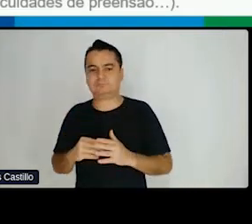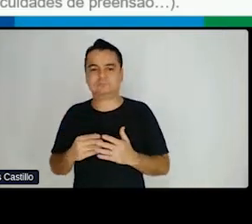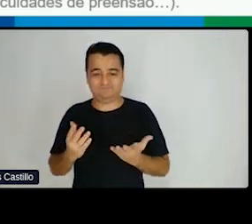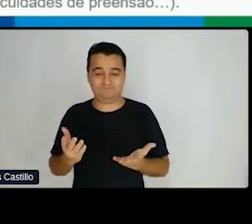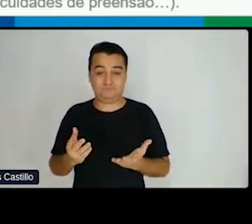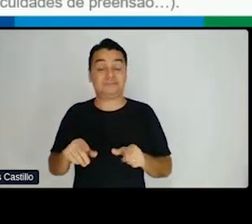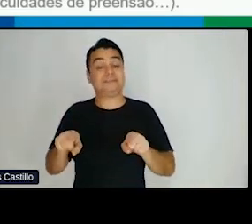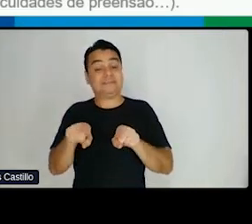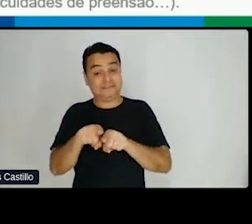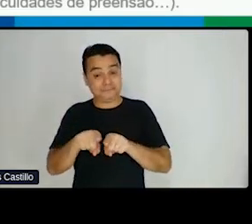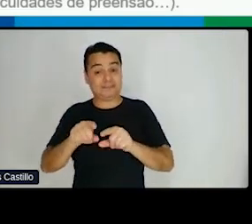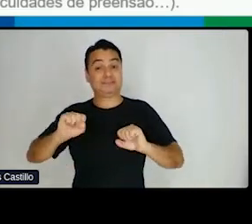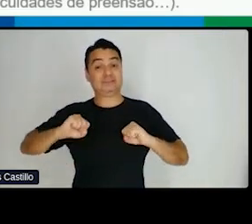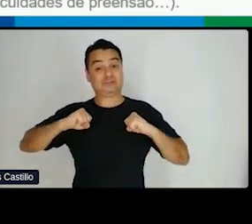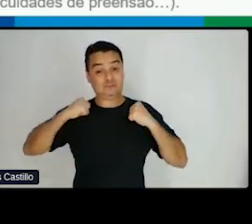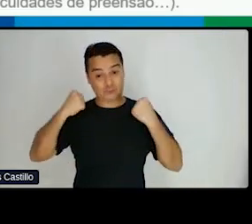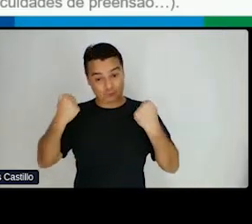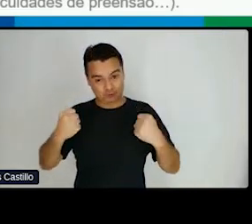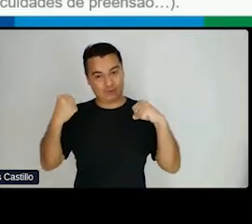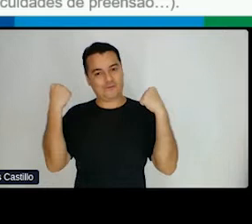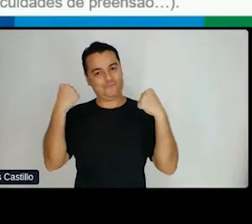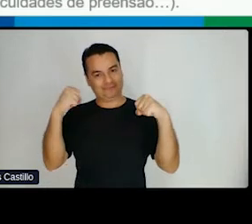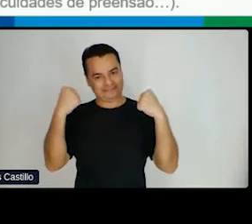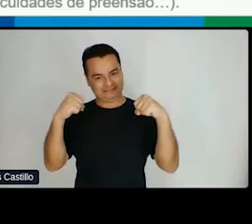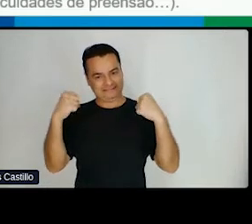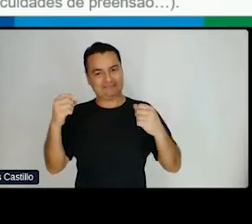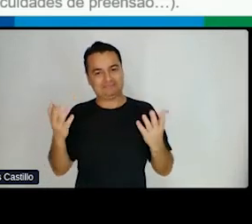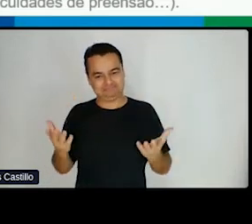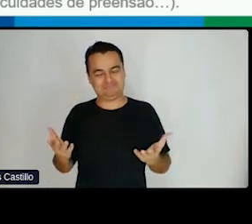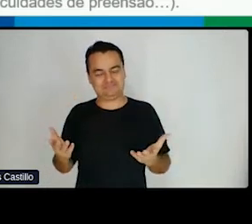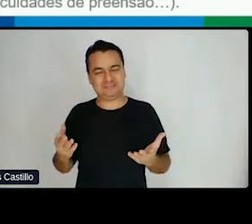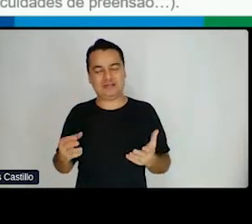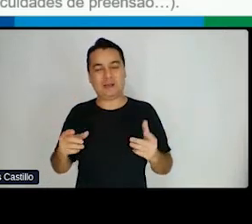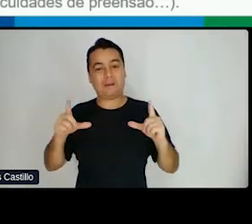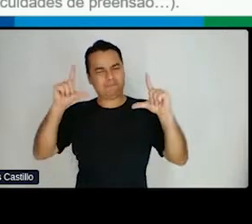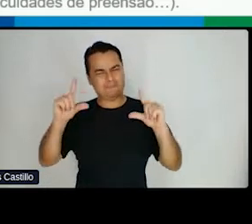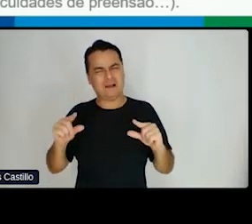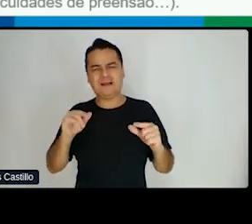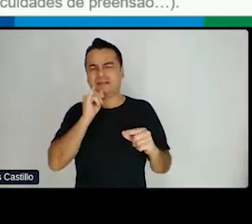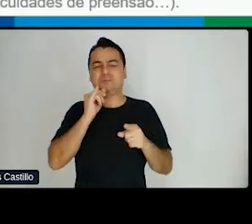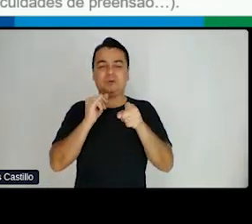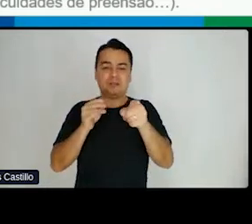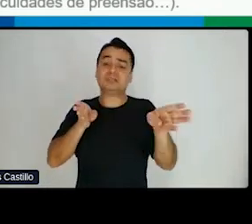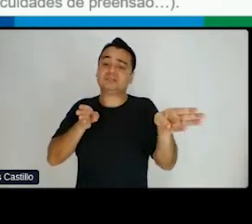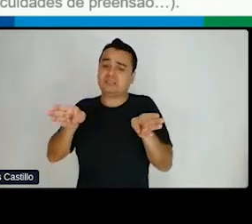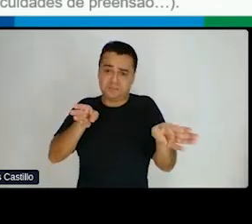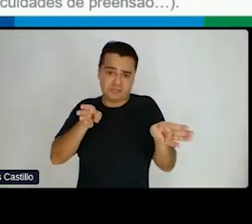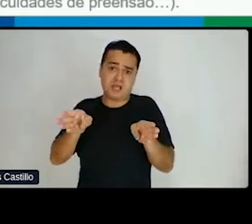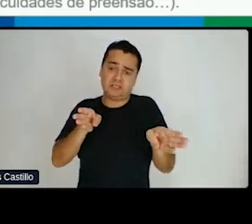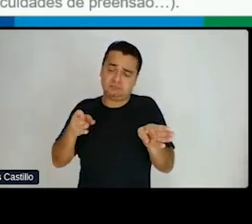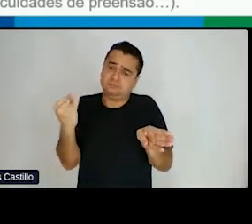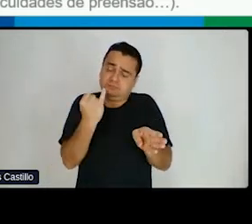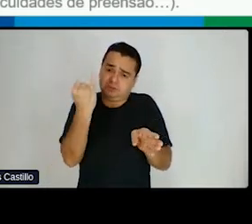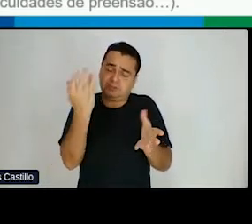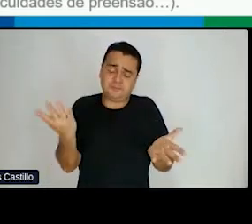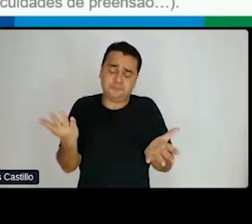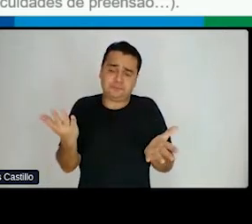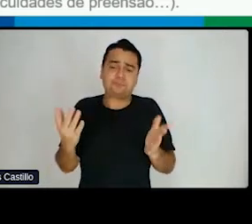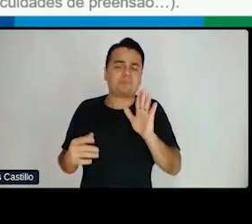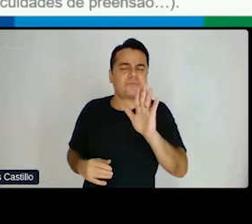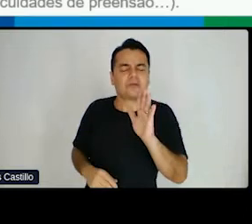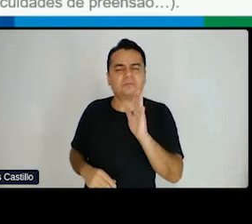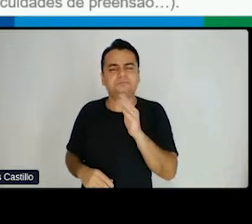físico, né, gente? Isso aqui eu acho que eu não preciso nem falar, que norteia muito a acessibilidade,